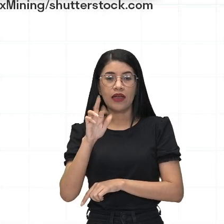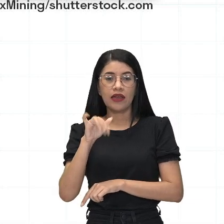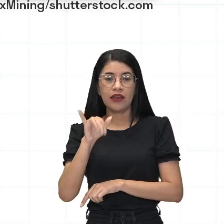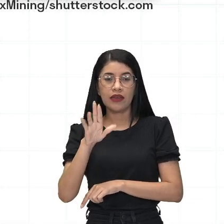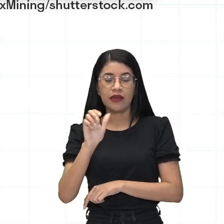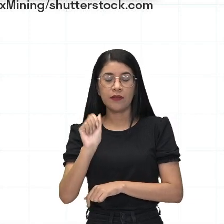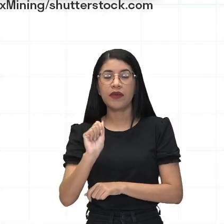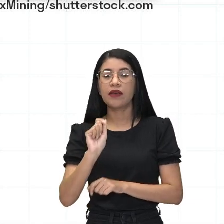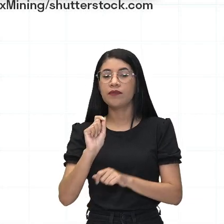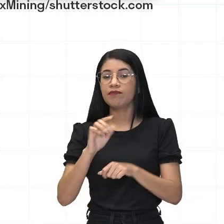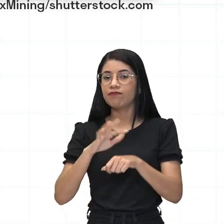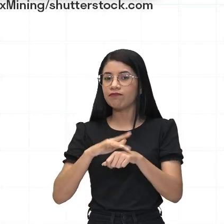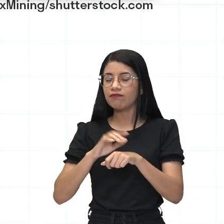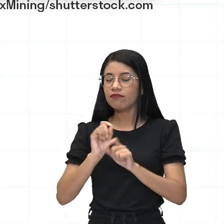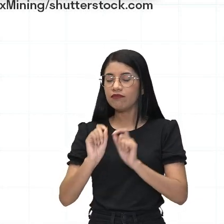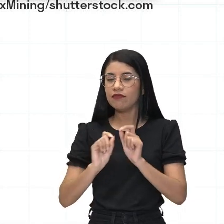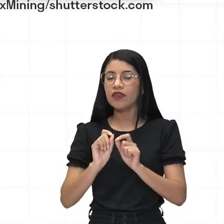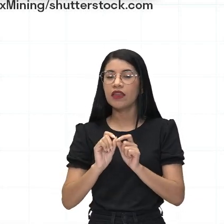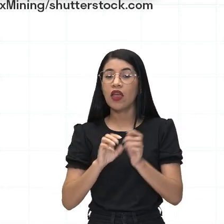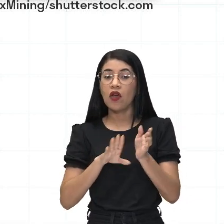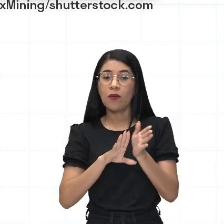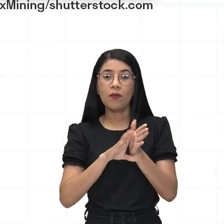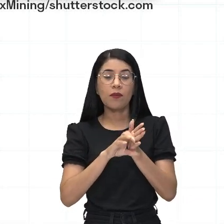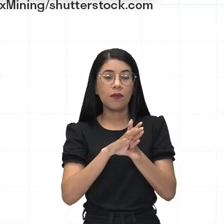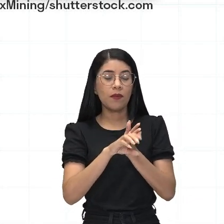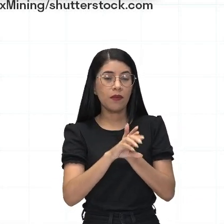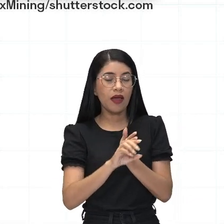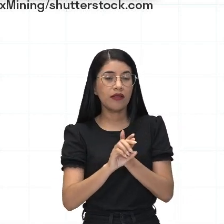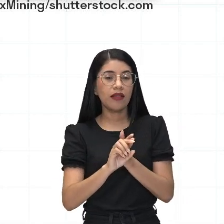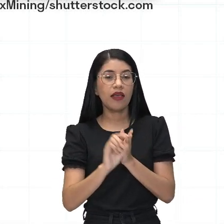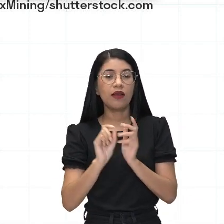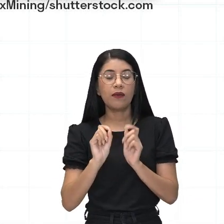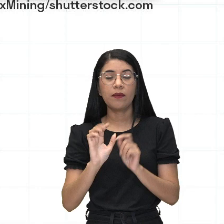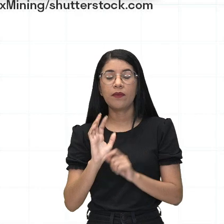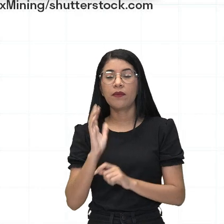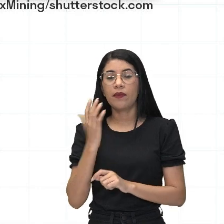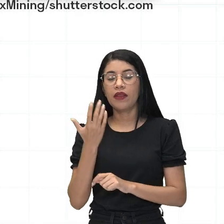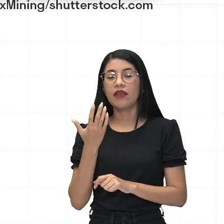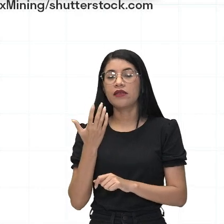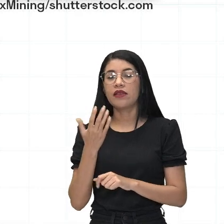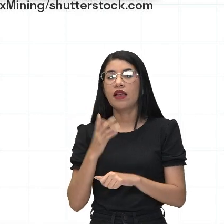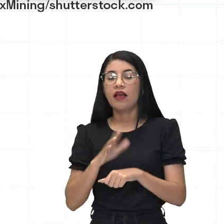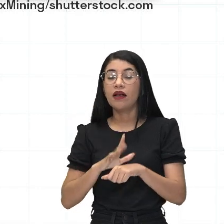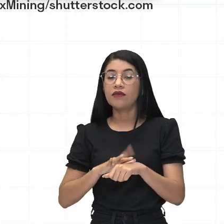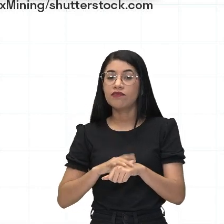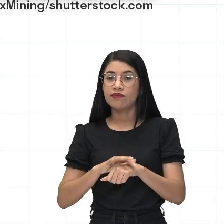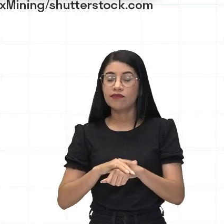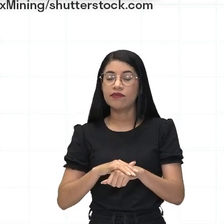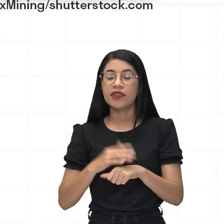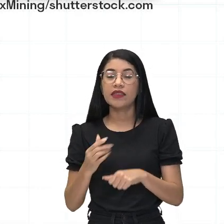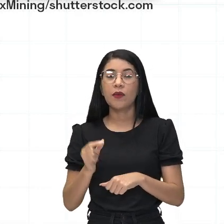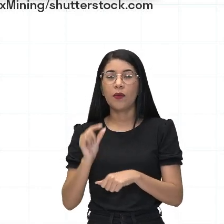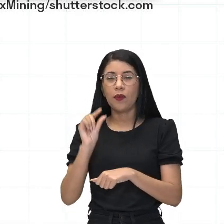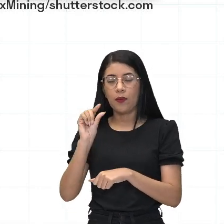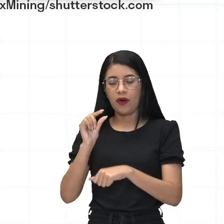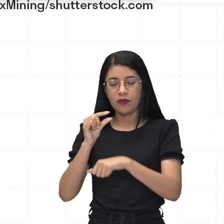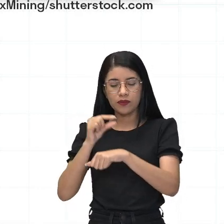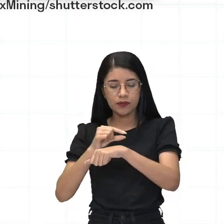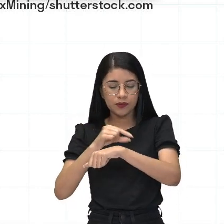doença que é uma bactéria que causa essa doença. Então, o carrapato,